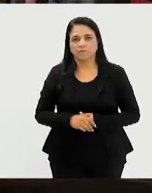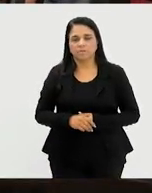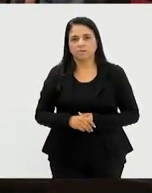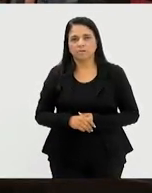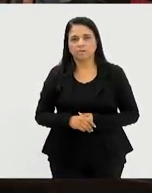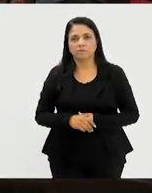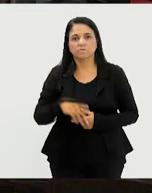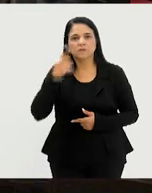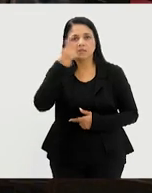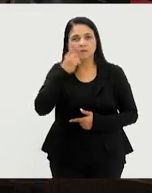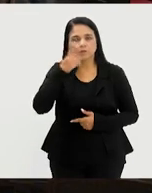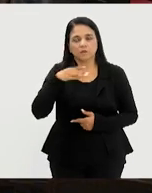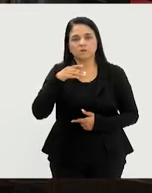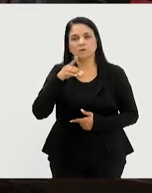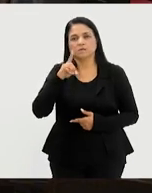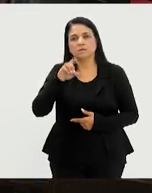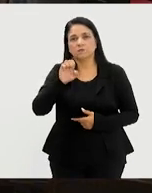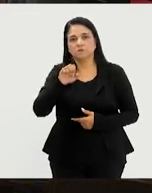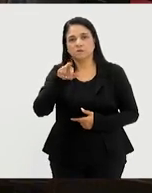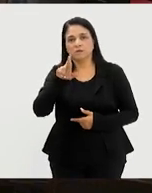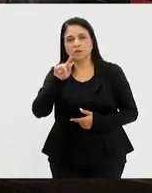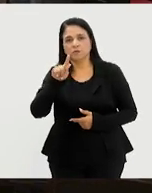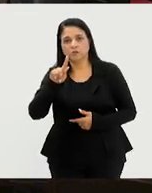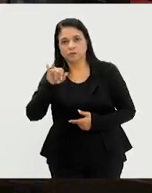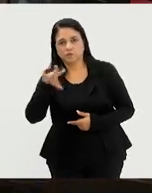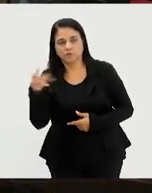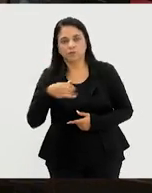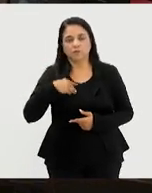Deputado Dr Serginho Deputado Fred